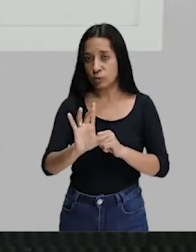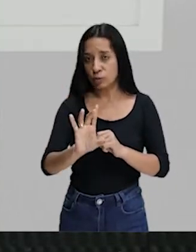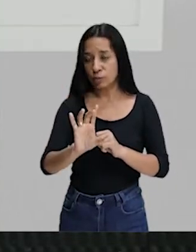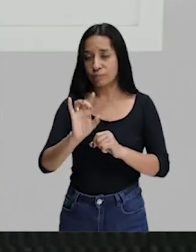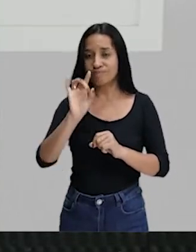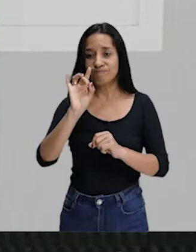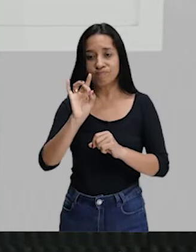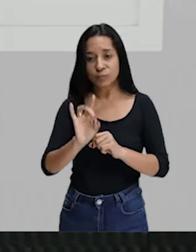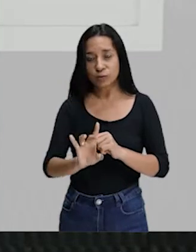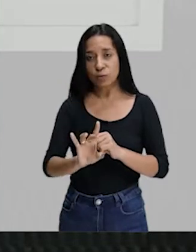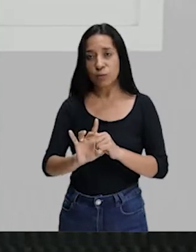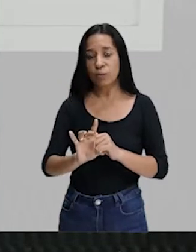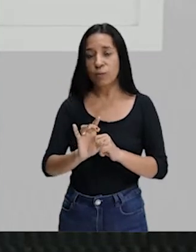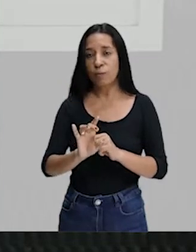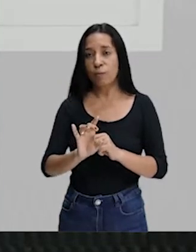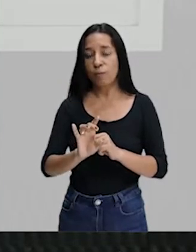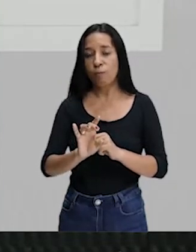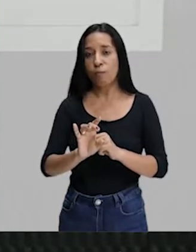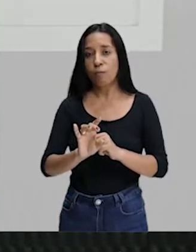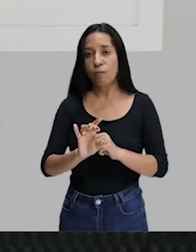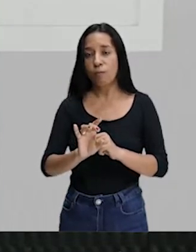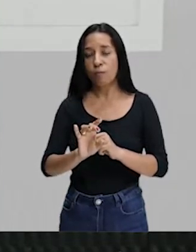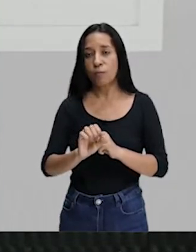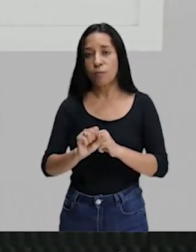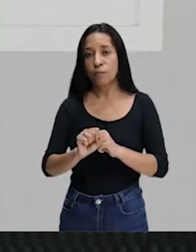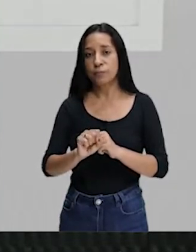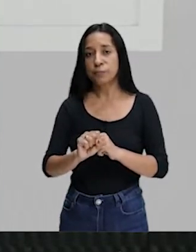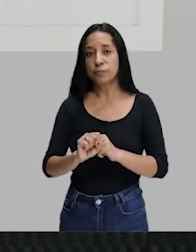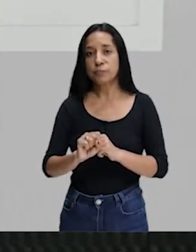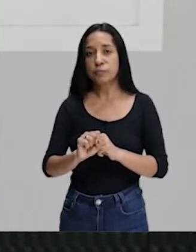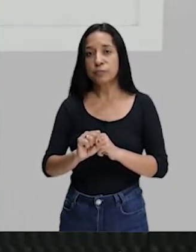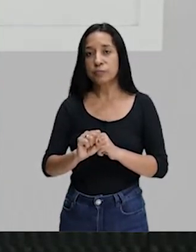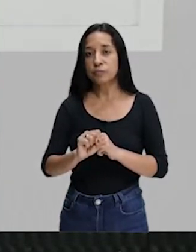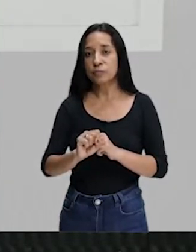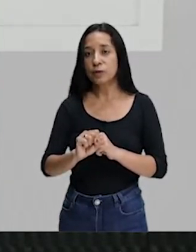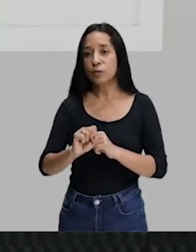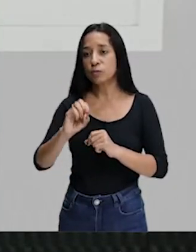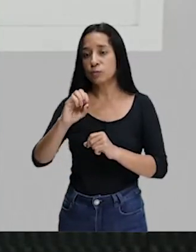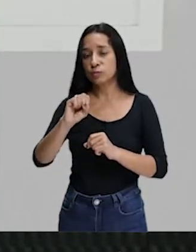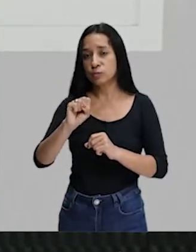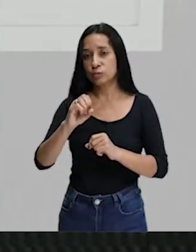exclusivamente. Acontece exclusivamente nos